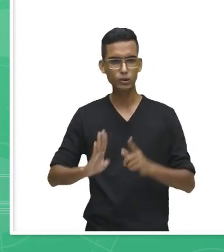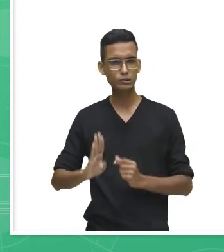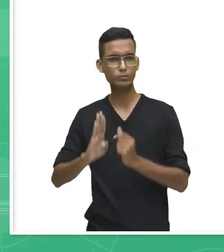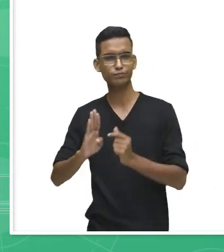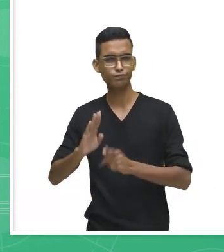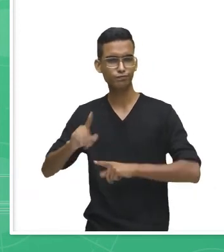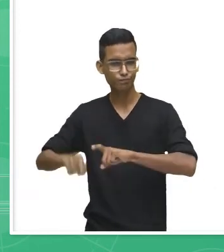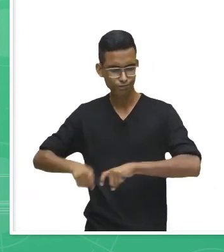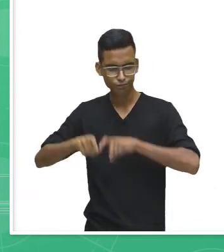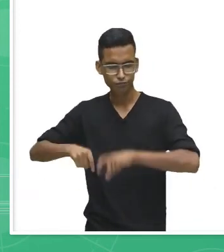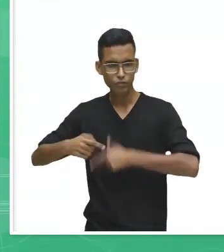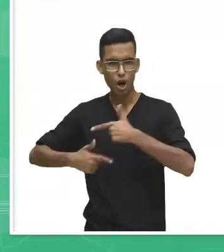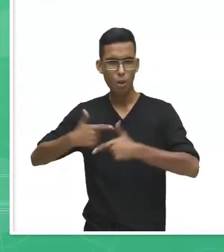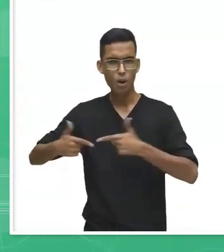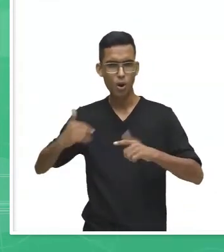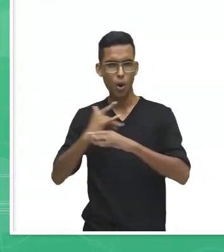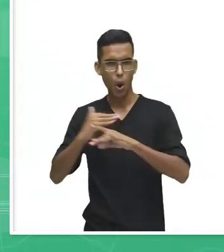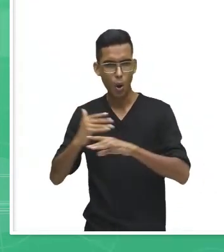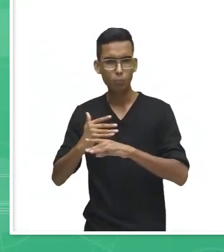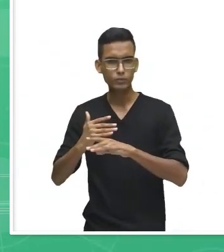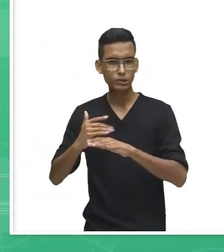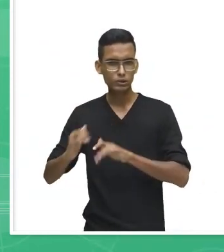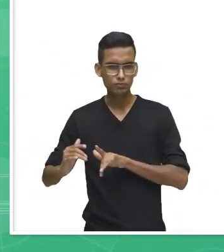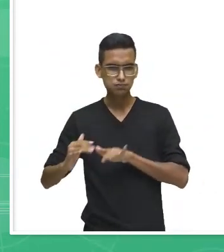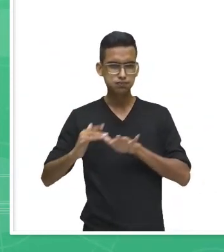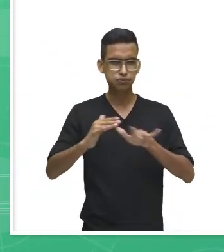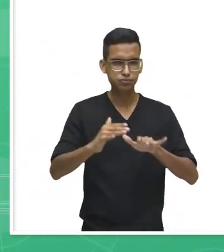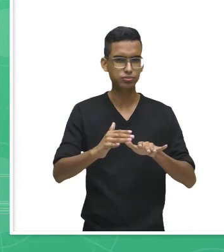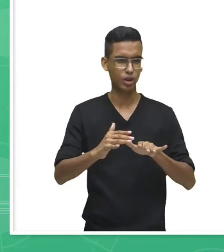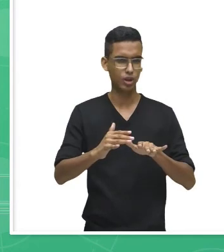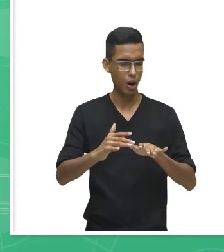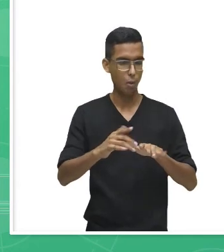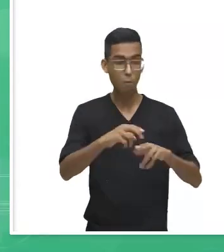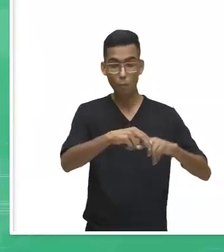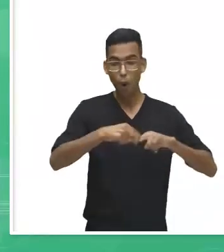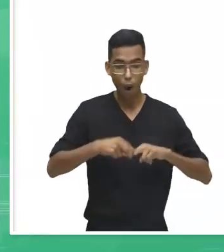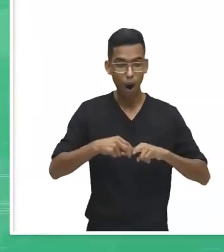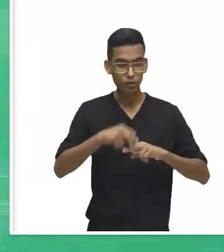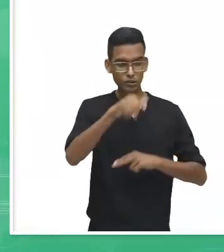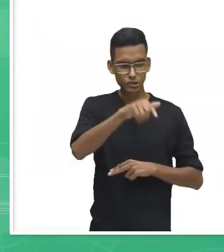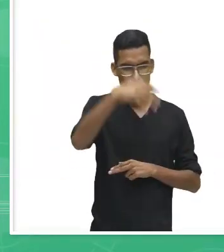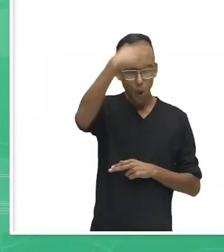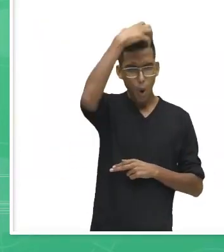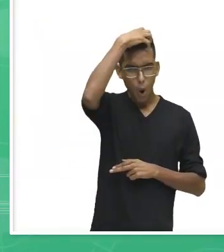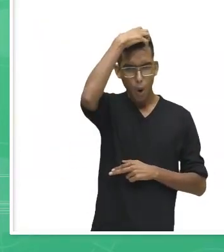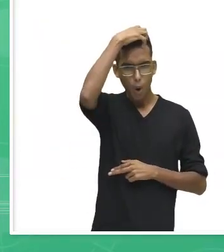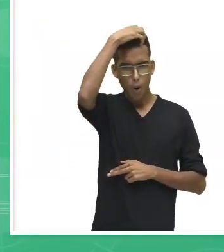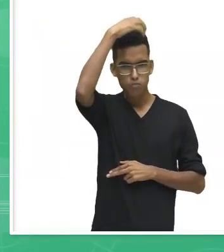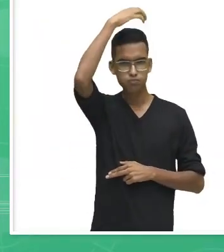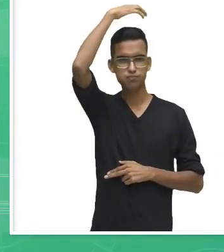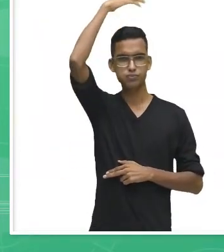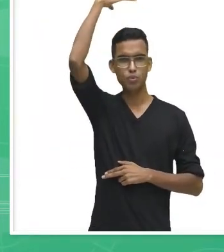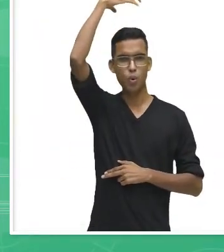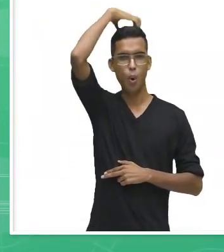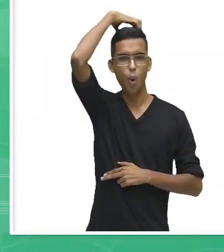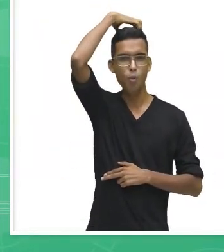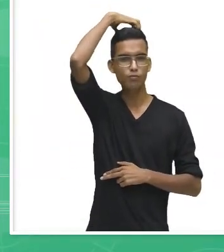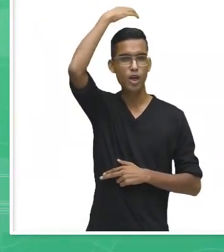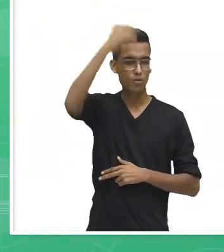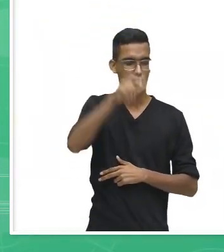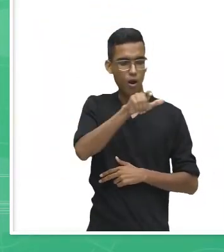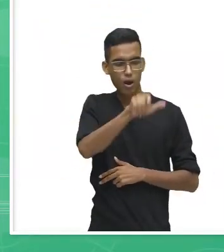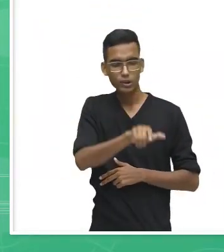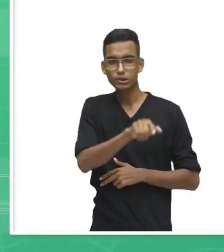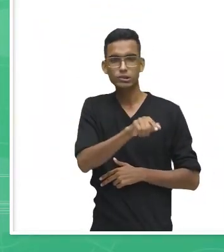Então, a gente tem uma crise econômica agravada pela participação da França em guerras, né? Agravada pela